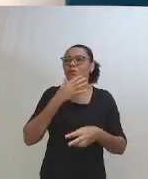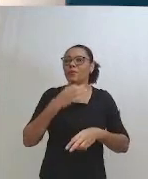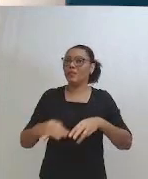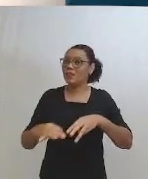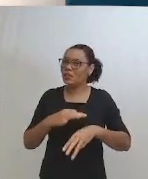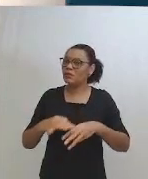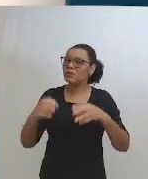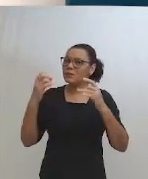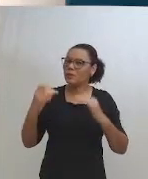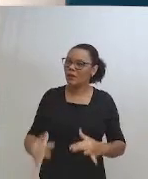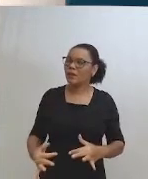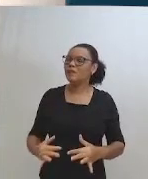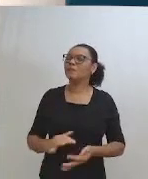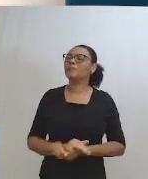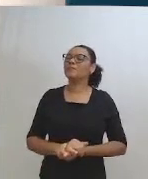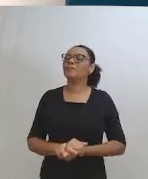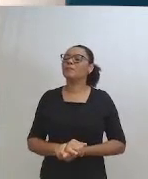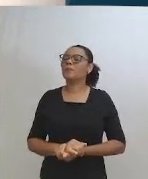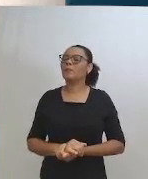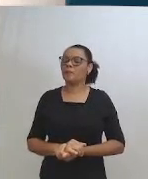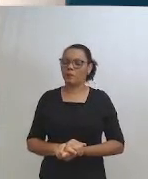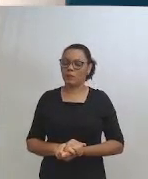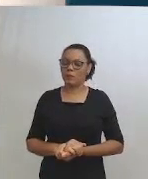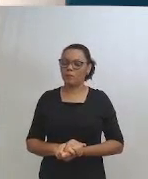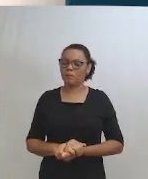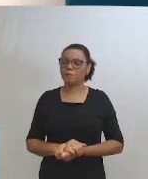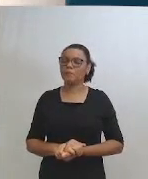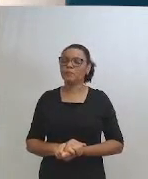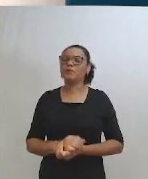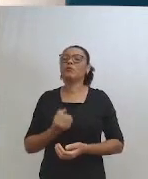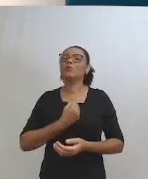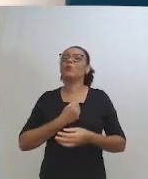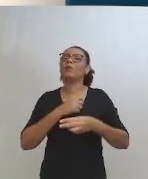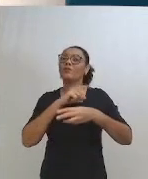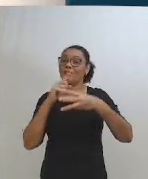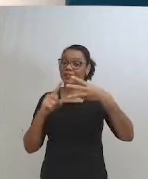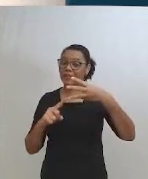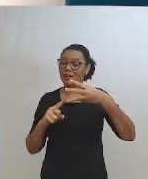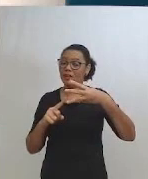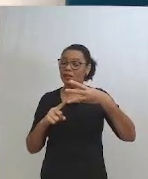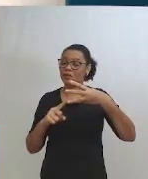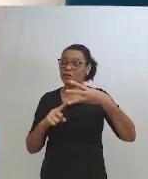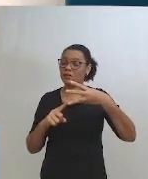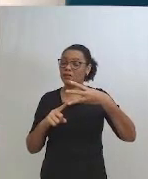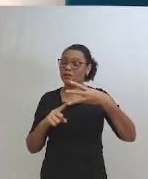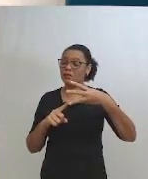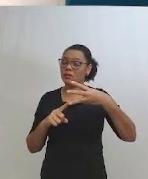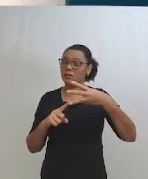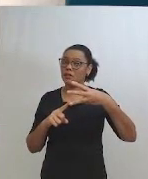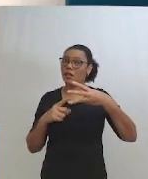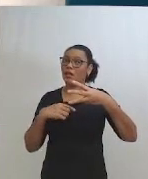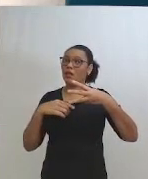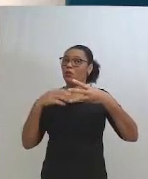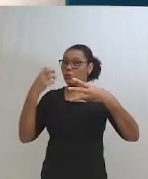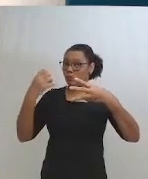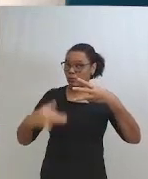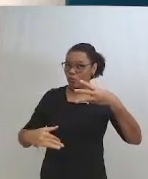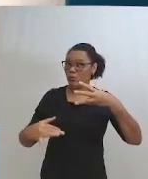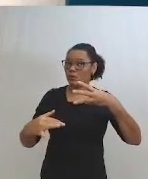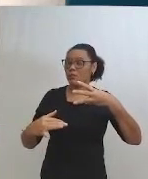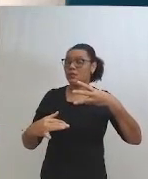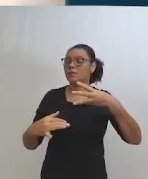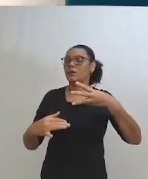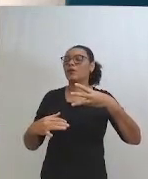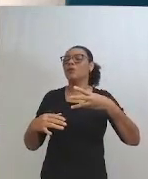que, no item 3, aqui desse modo, não há que se falar, cito aqui a ementa do